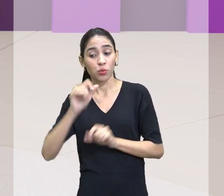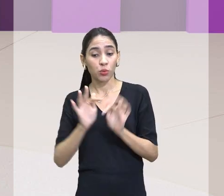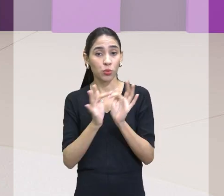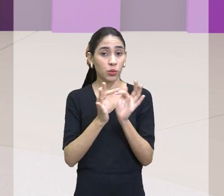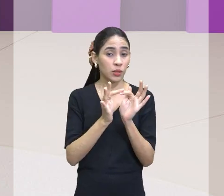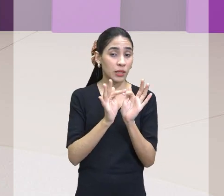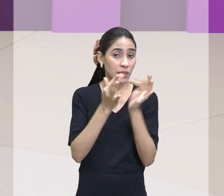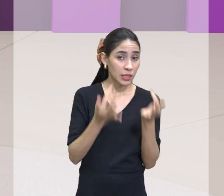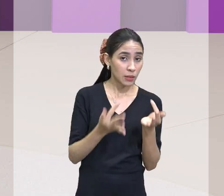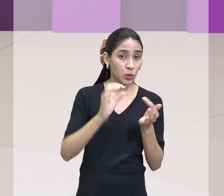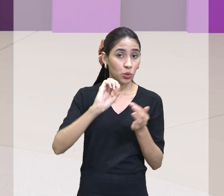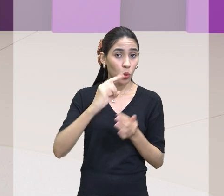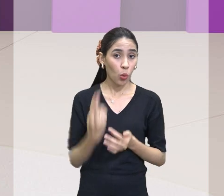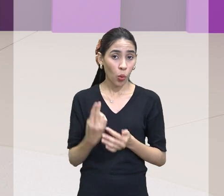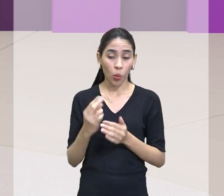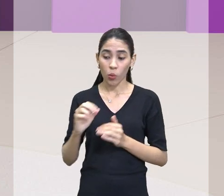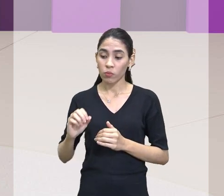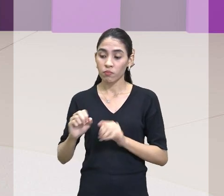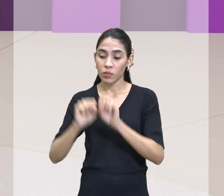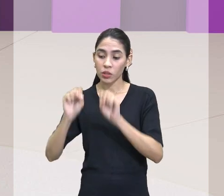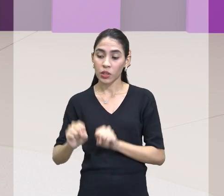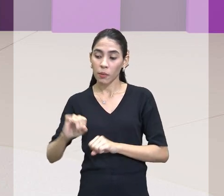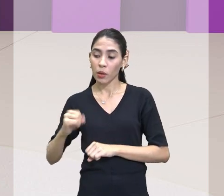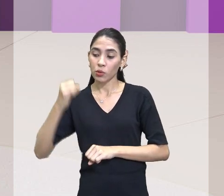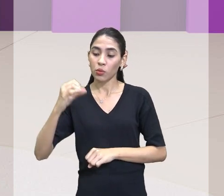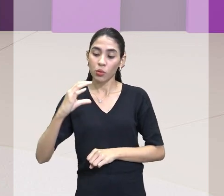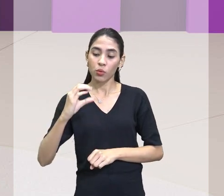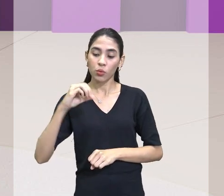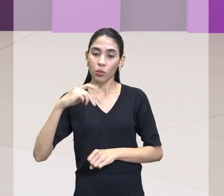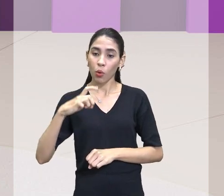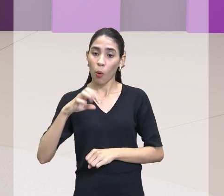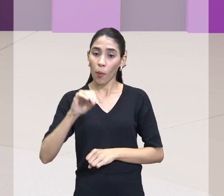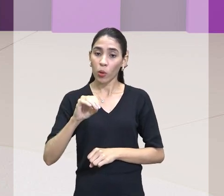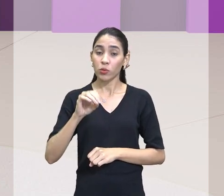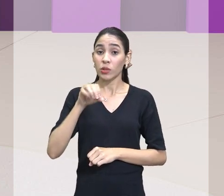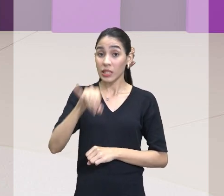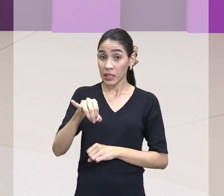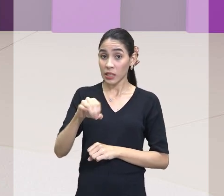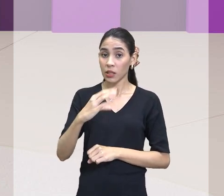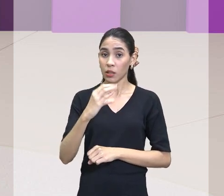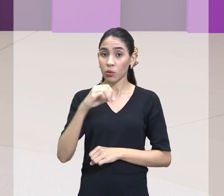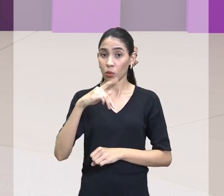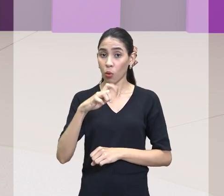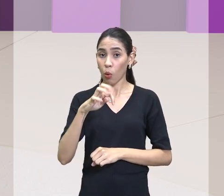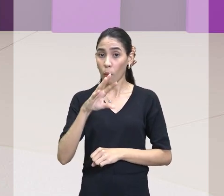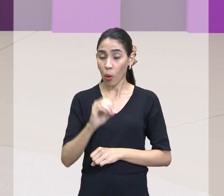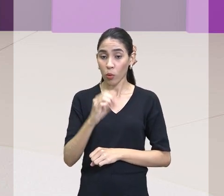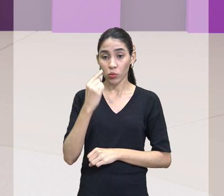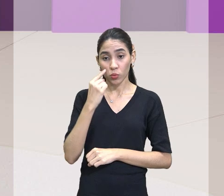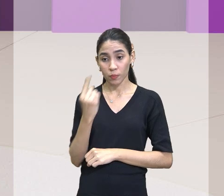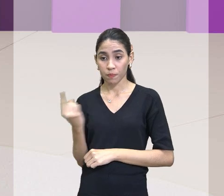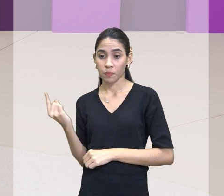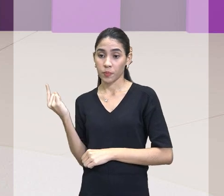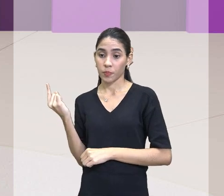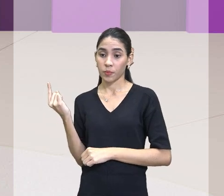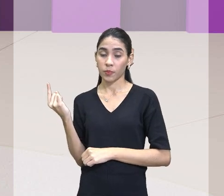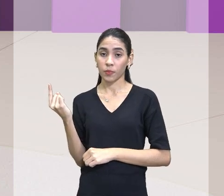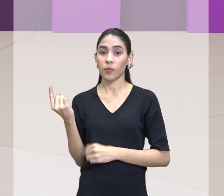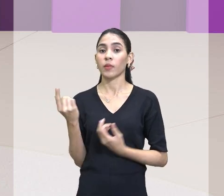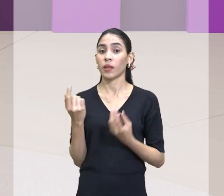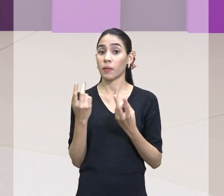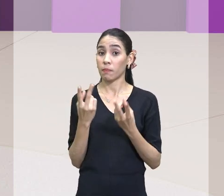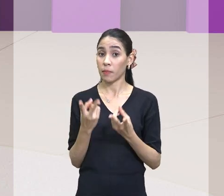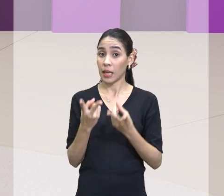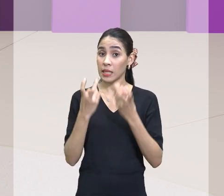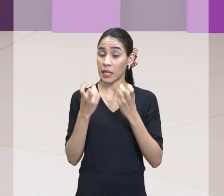juros compostos. Se for juros compostos, você vai utilizar essa expressão, certo? Verifique lá a taxa e o tempo, se